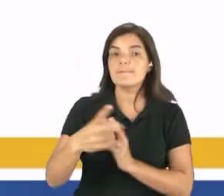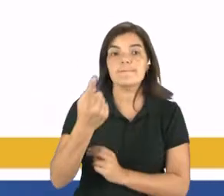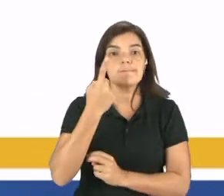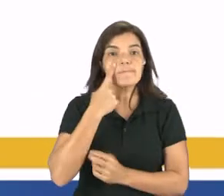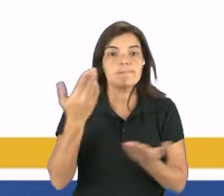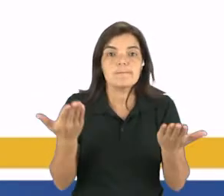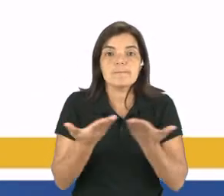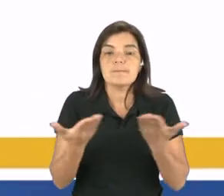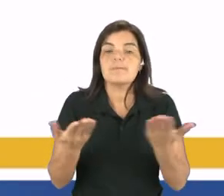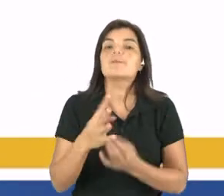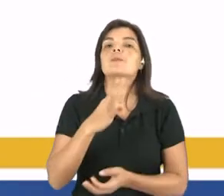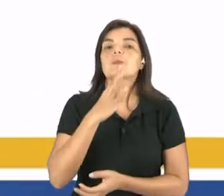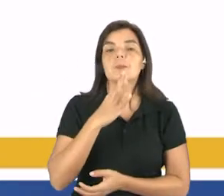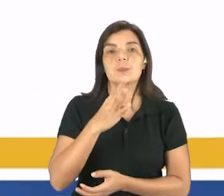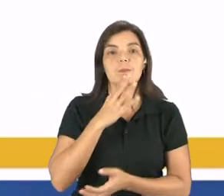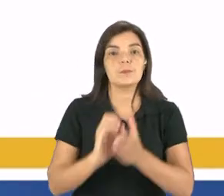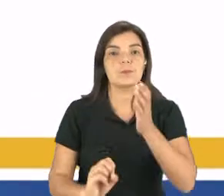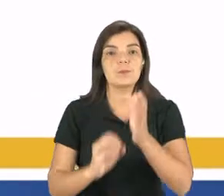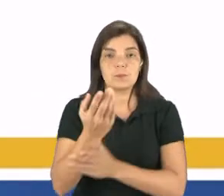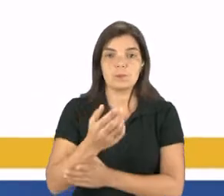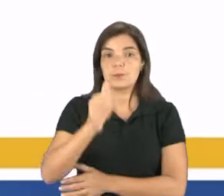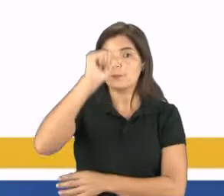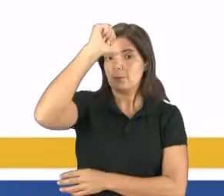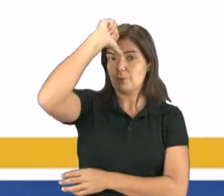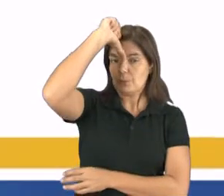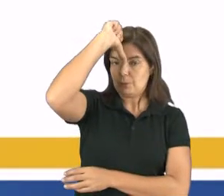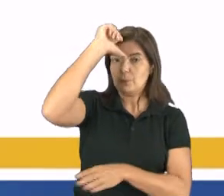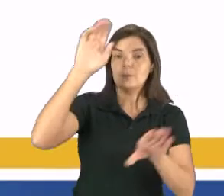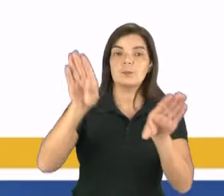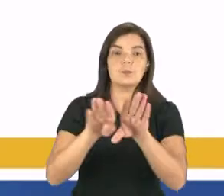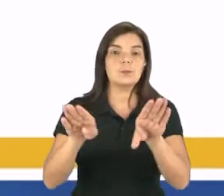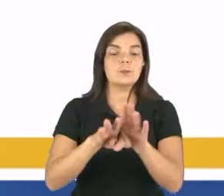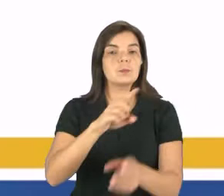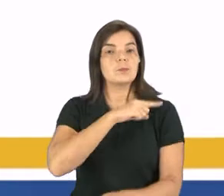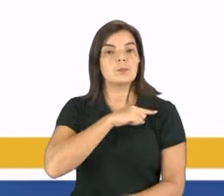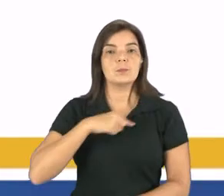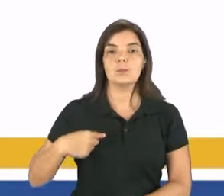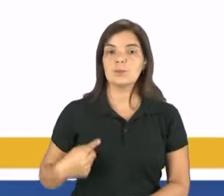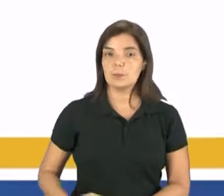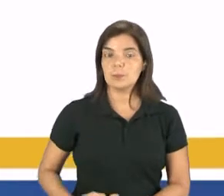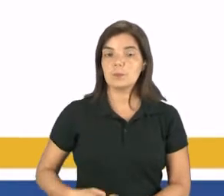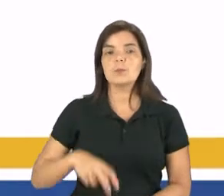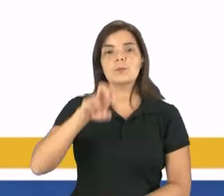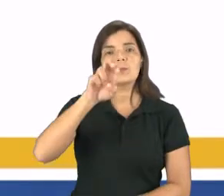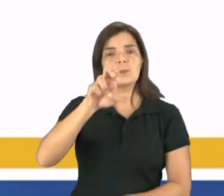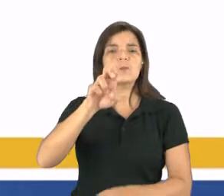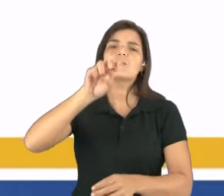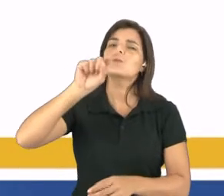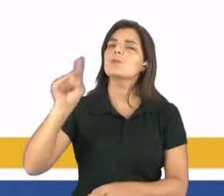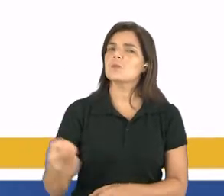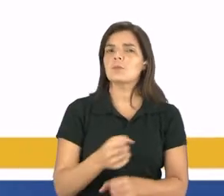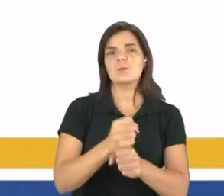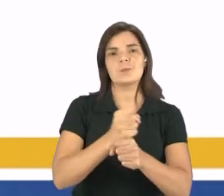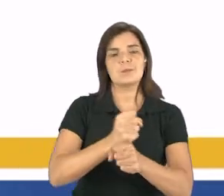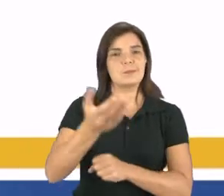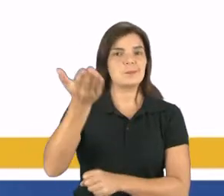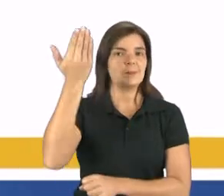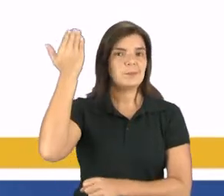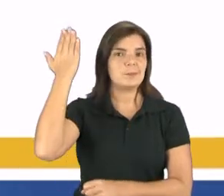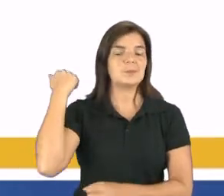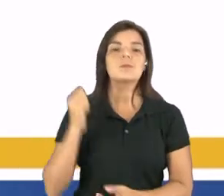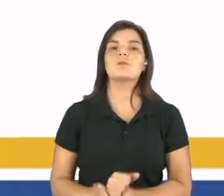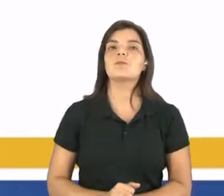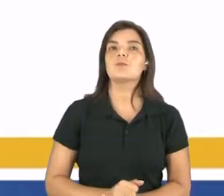conhecemos hoje têm suas raízes na Índia e na China, há aproximadamente 5.000 anos atrás.